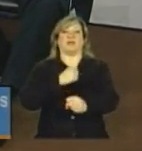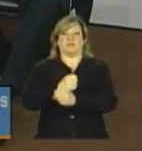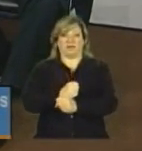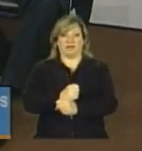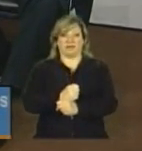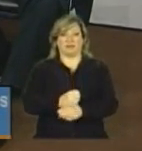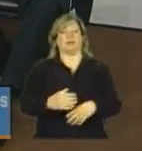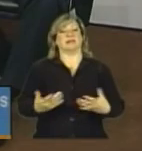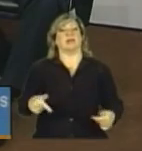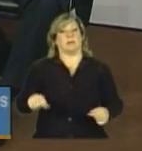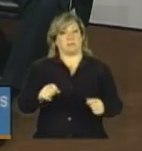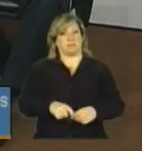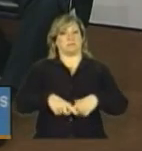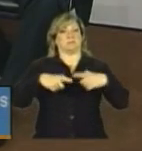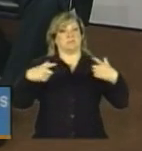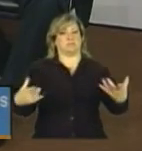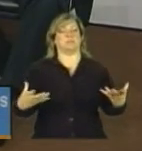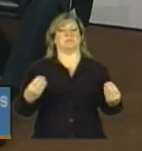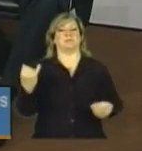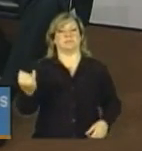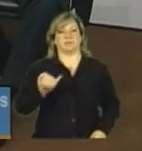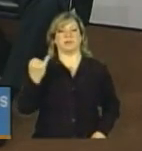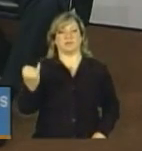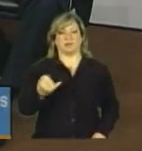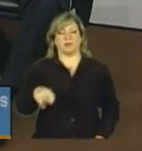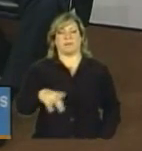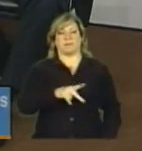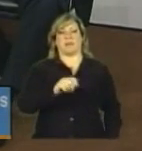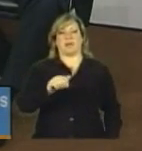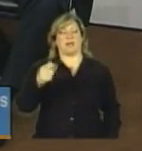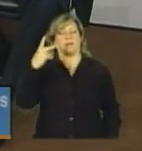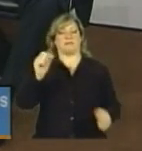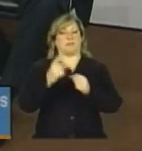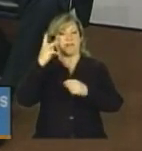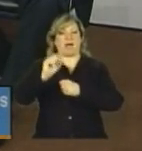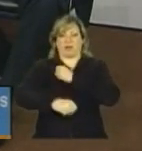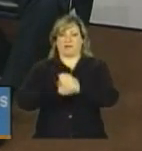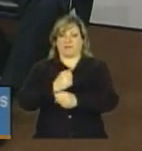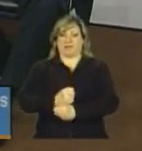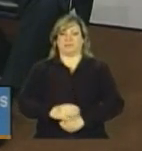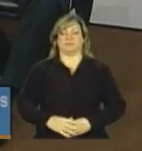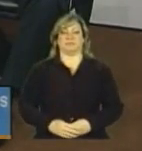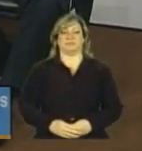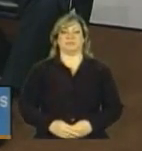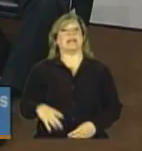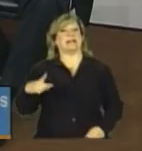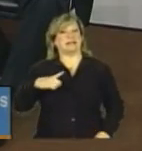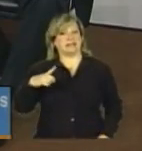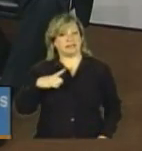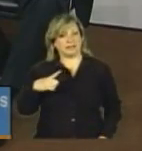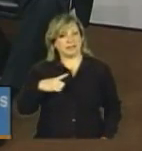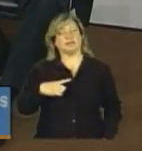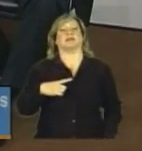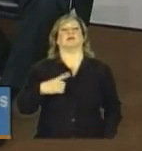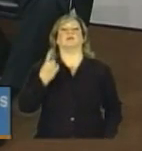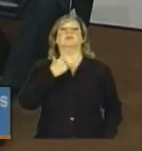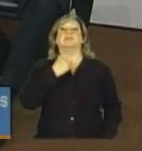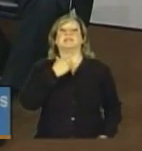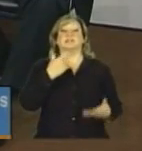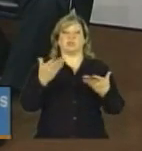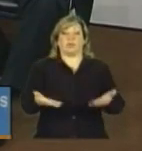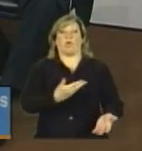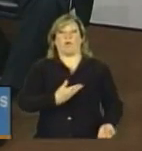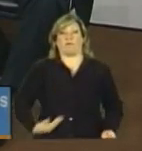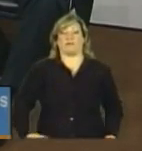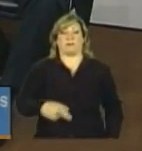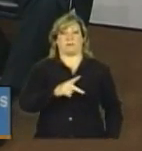crescimento eh importante do PA e projetado para 2012. Existe uma um desejo do governo